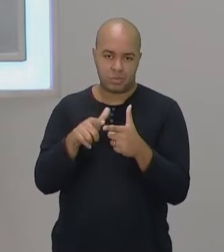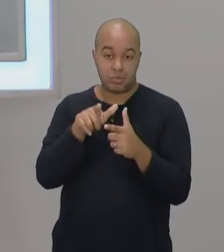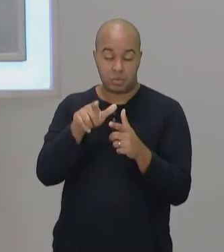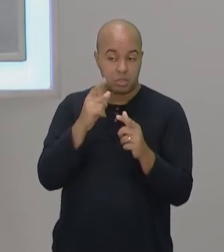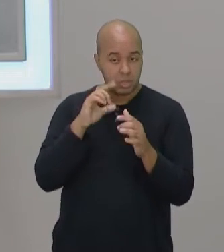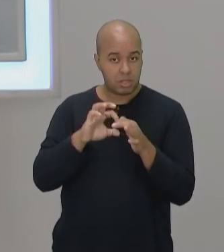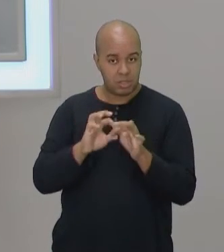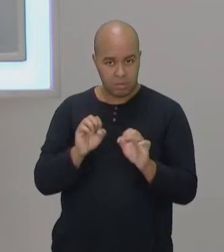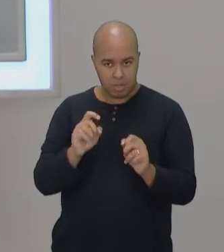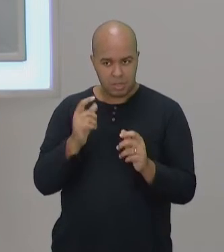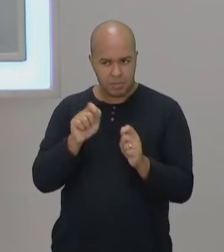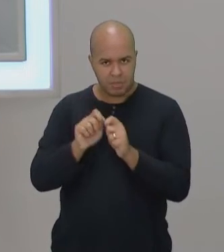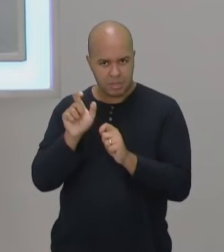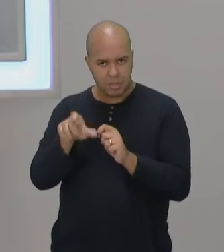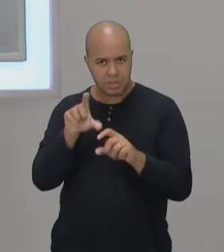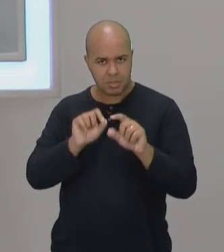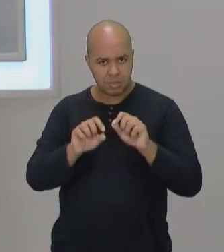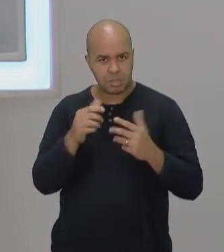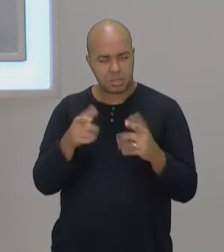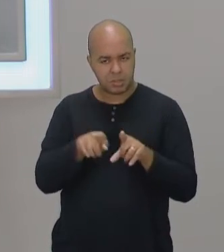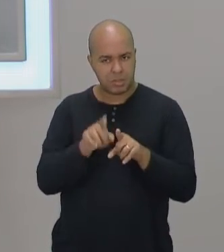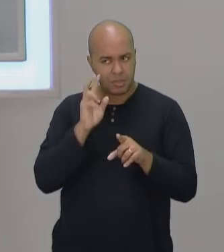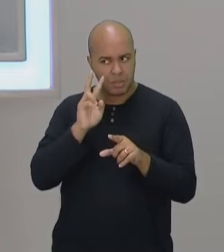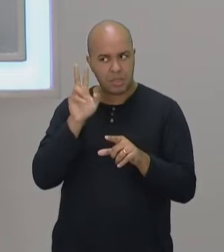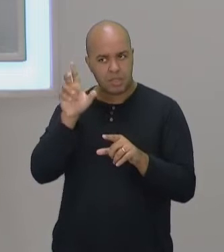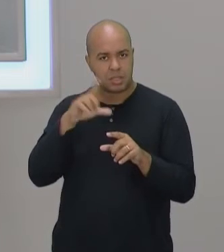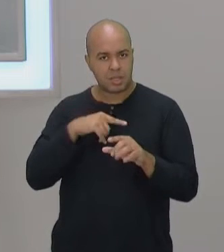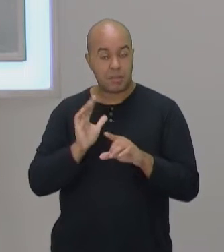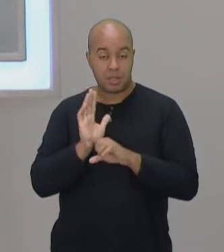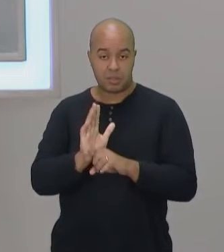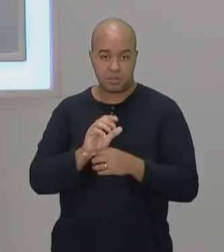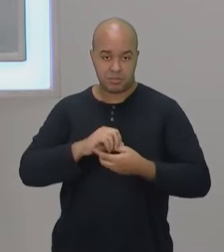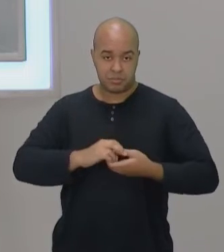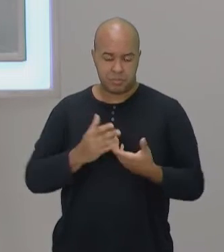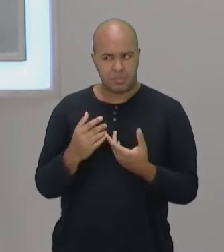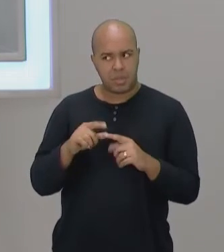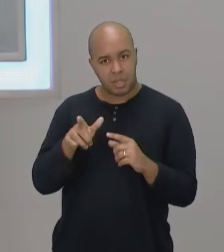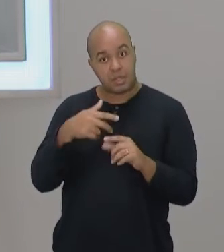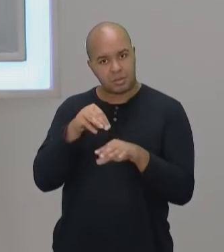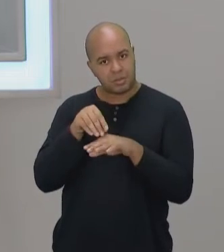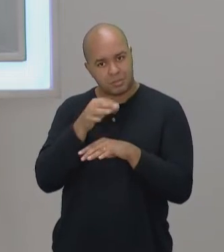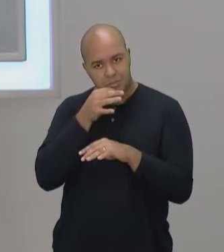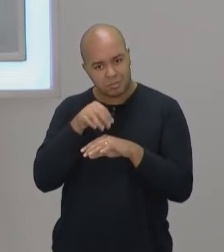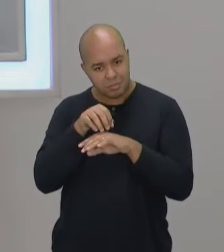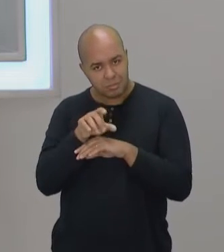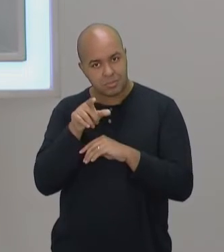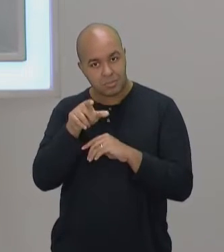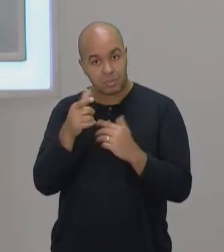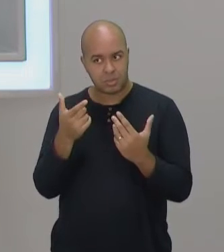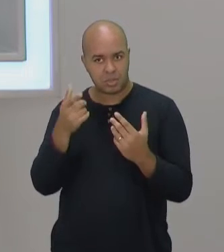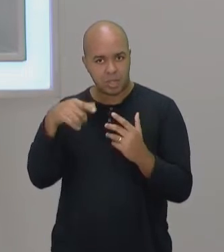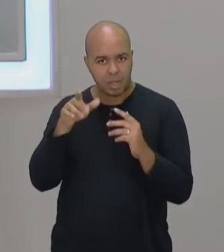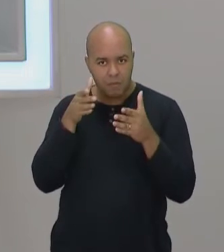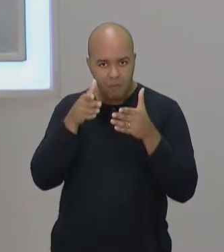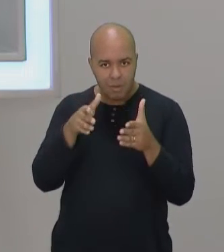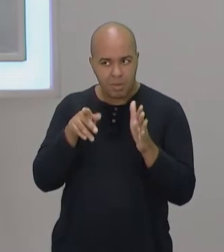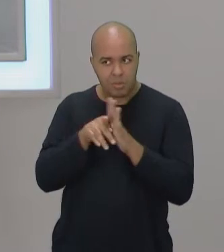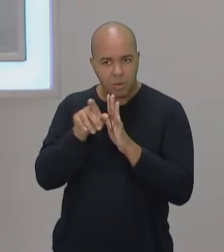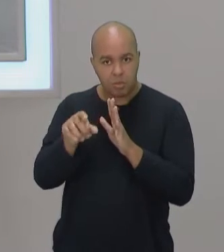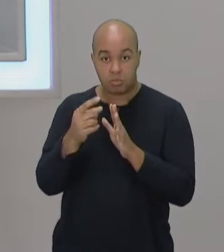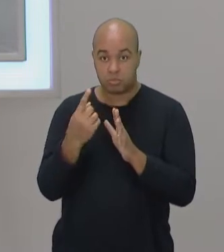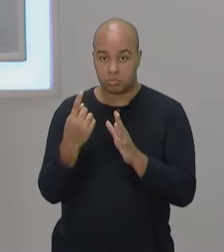você é livre para fazer essa escolha e ver aquele que mais te agrada. Mas o que eu sugiro é que vocês focalizem